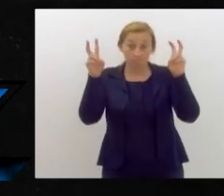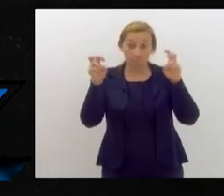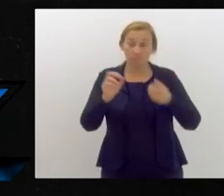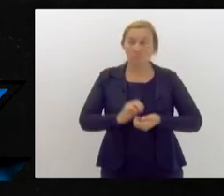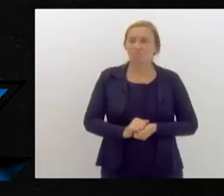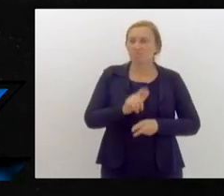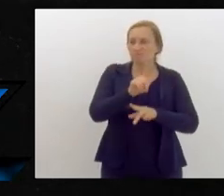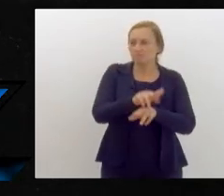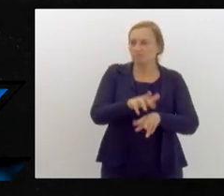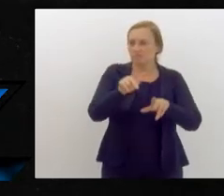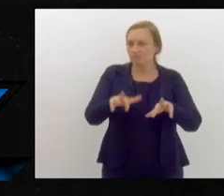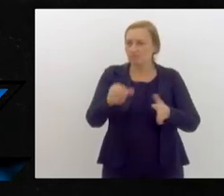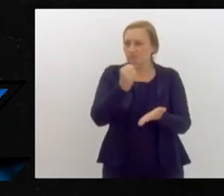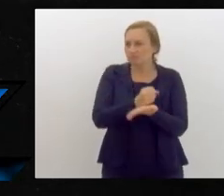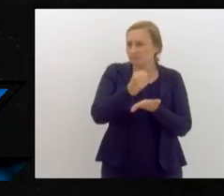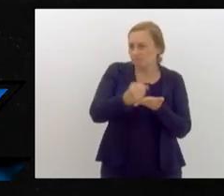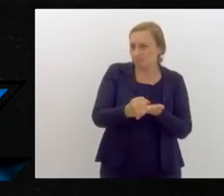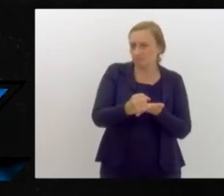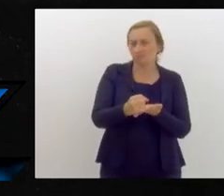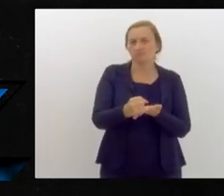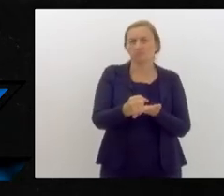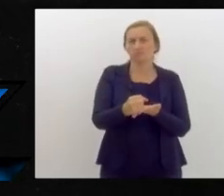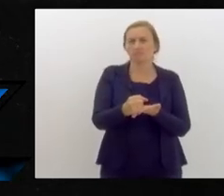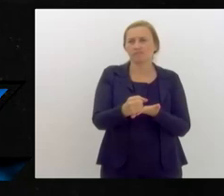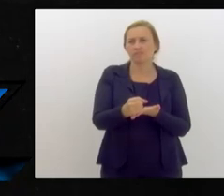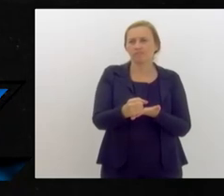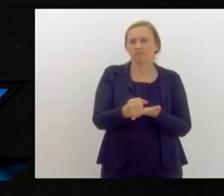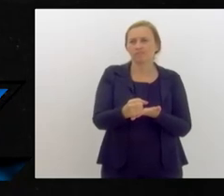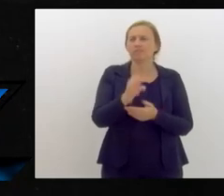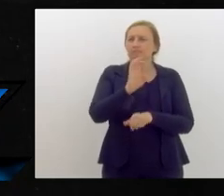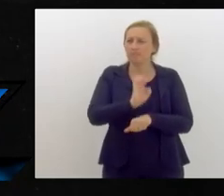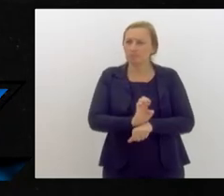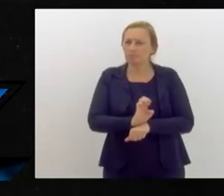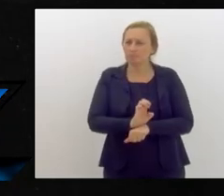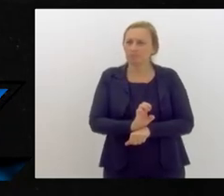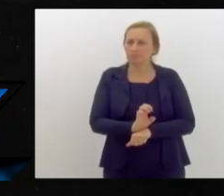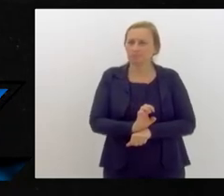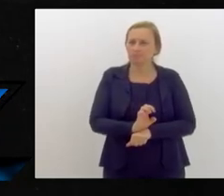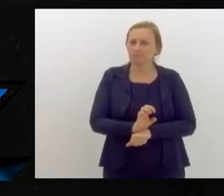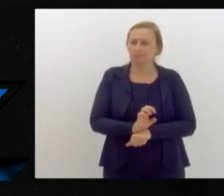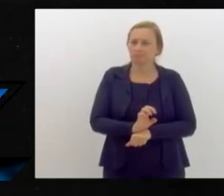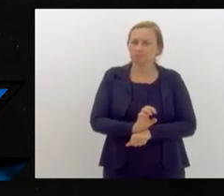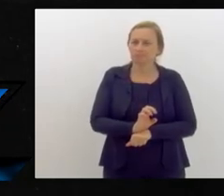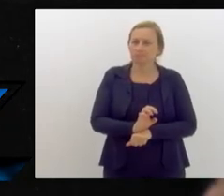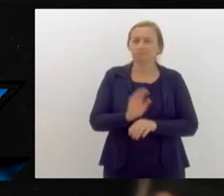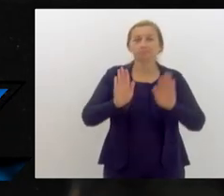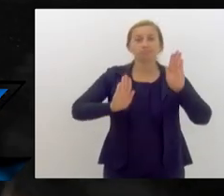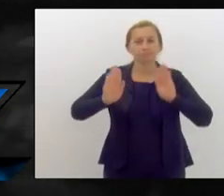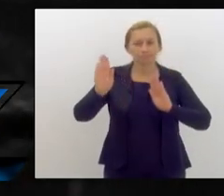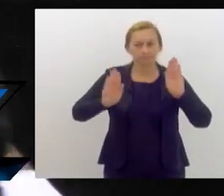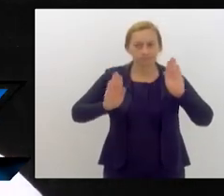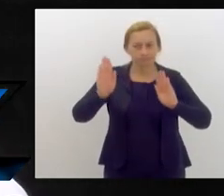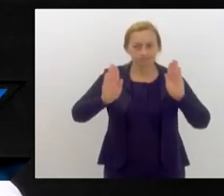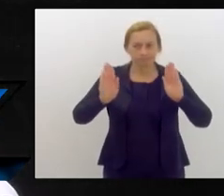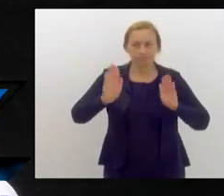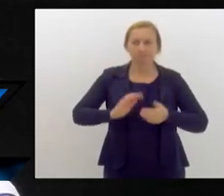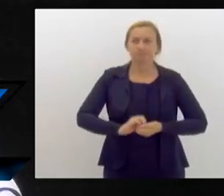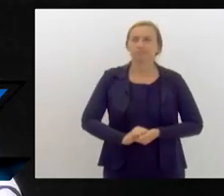que nos diversos contratos de concessão que o estado através de licitação